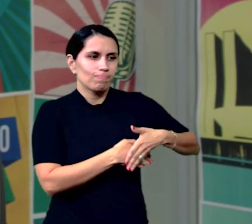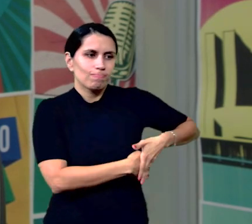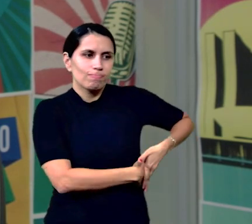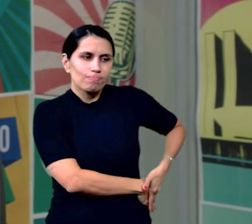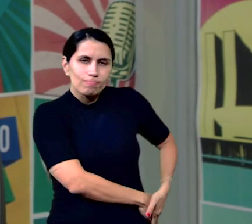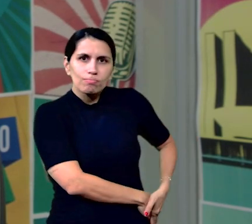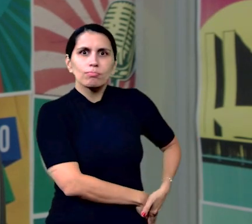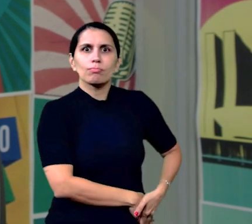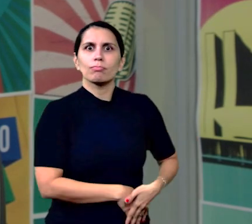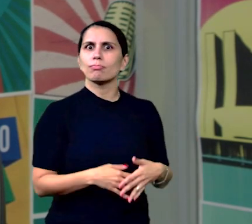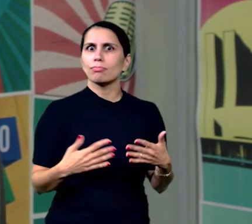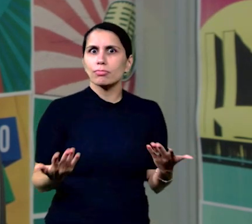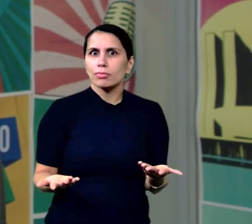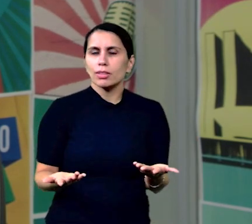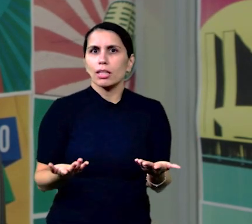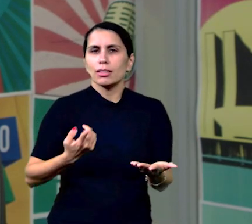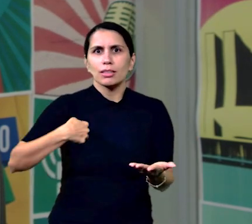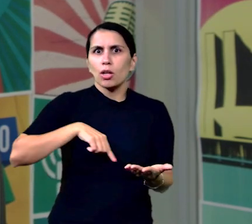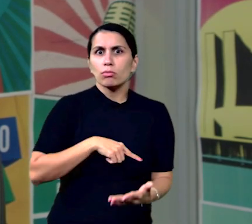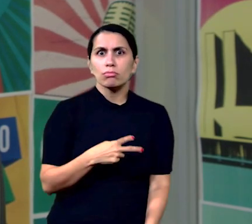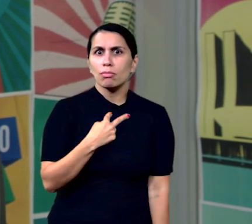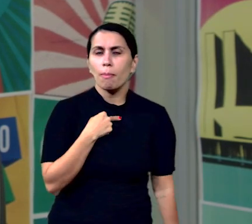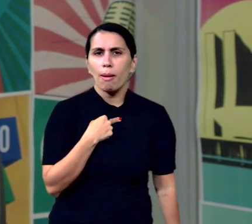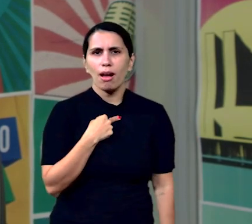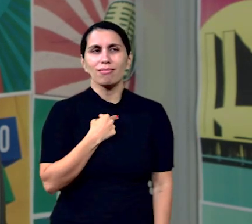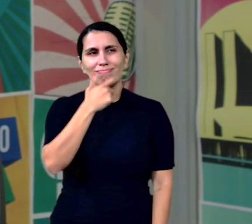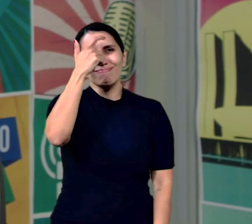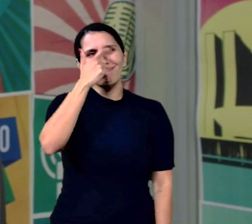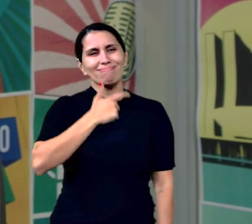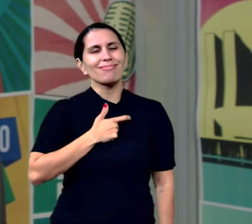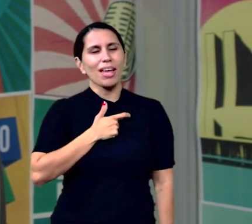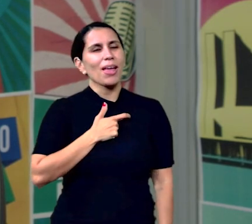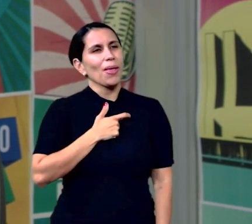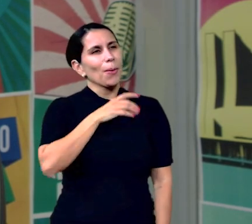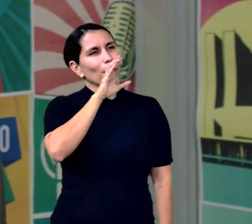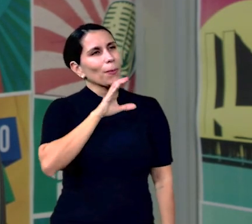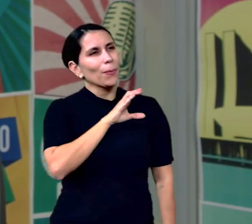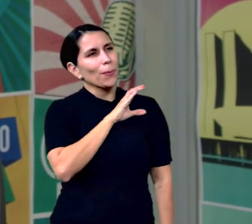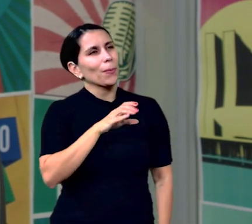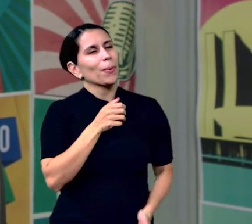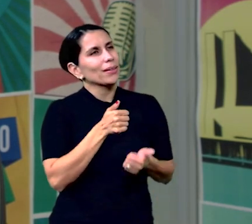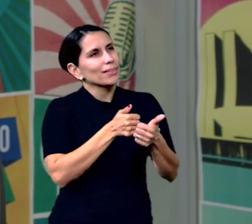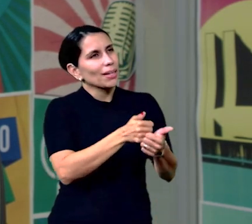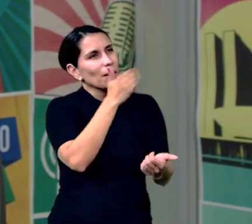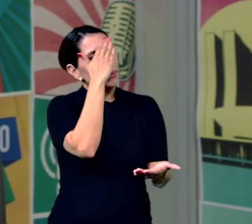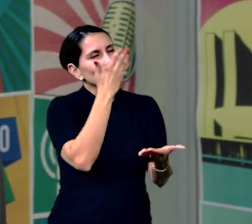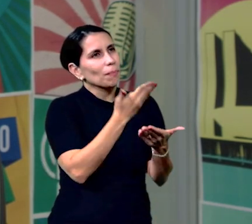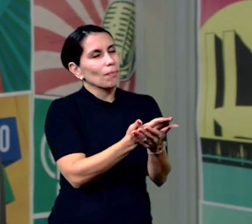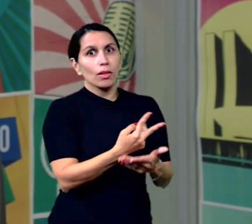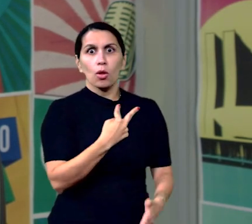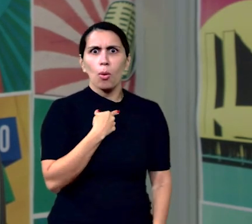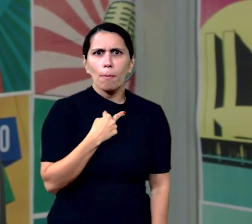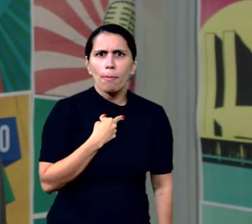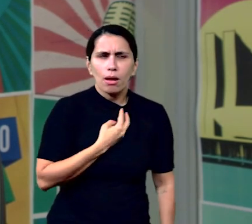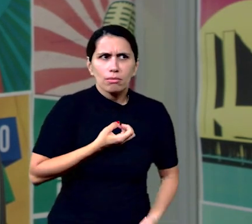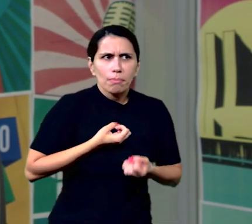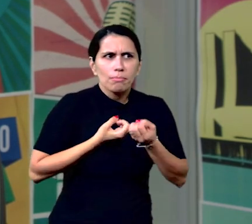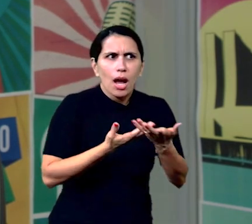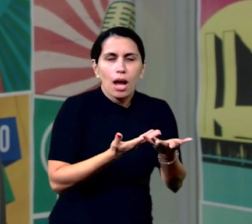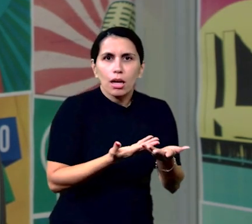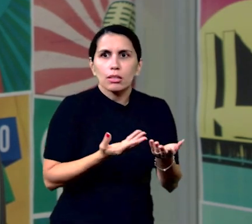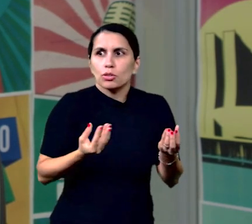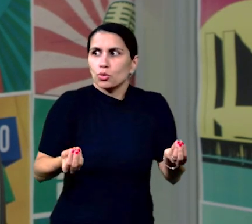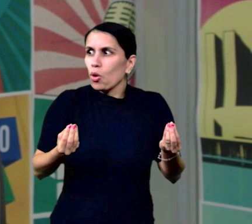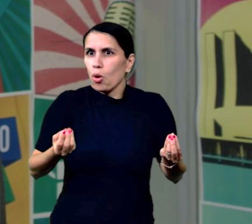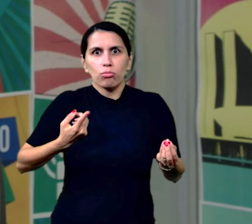materialidade religiosa, se a gente não pudesse falar que a gente é cristão, se a gente não pudesse falar que é de outra, né, determinada religião,